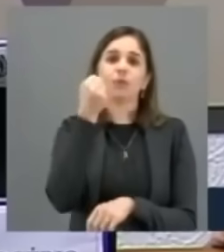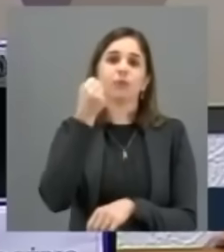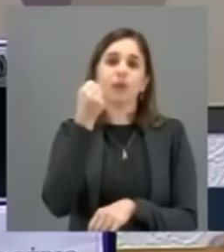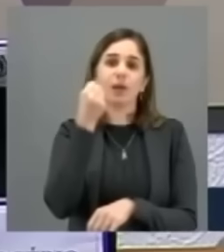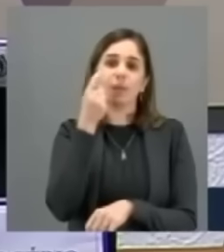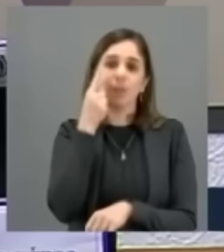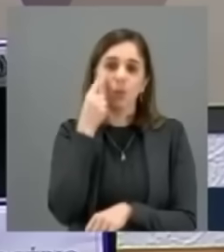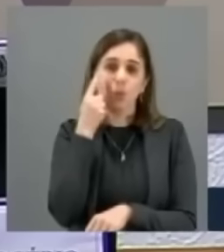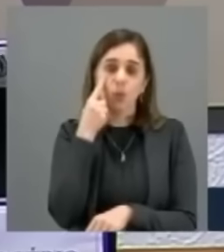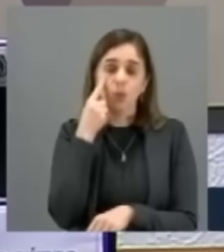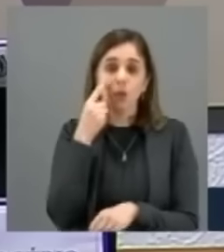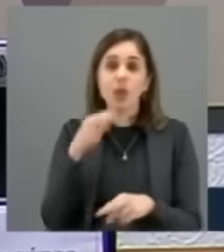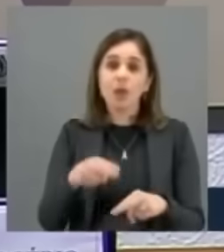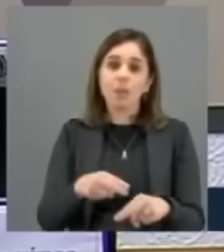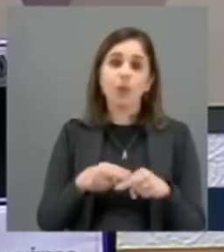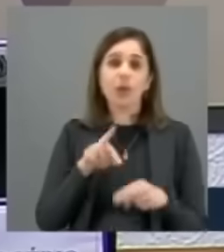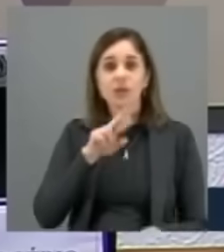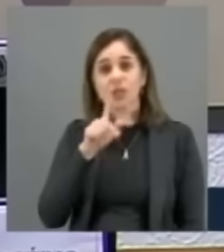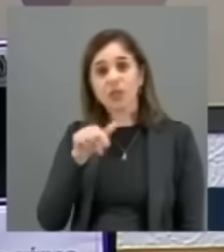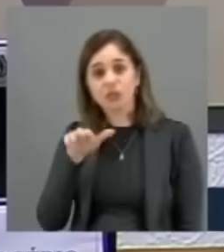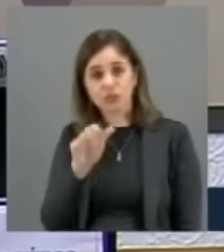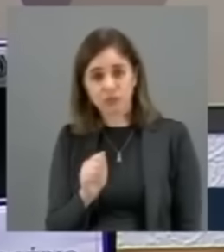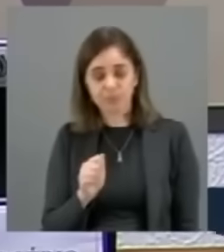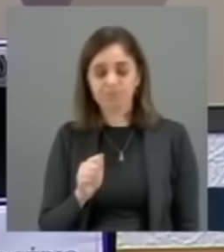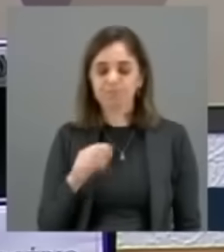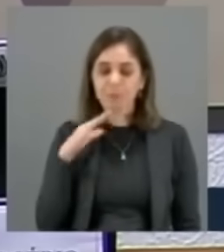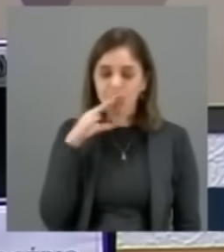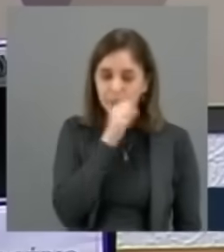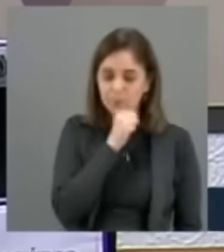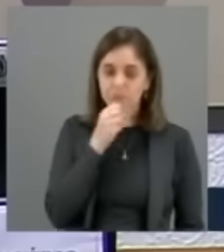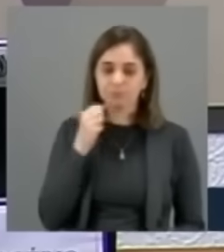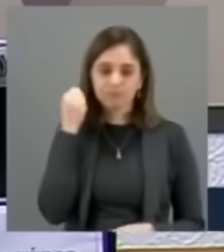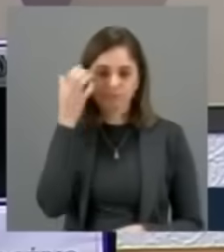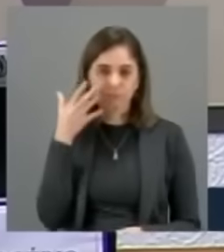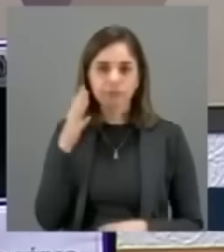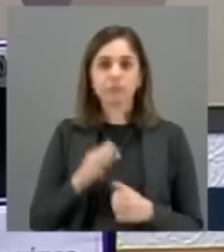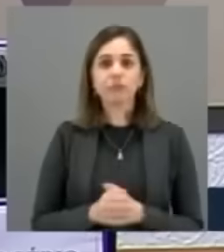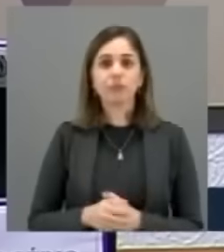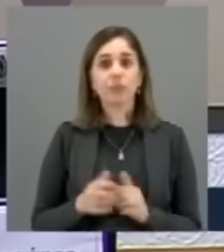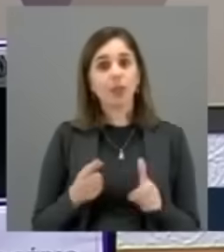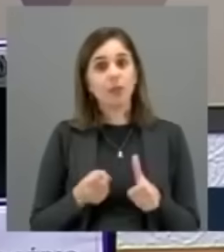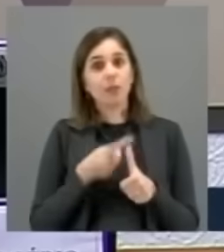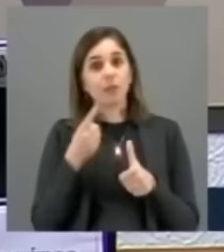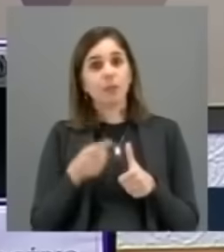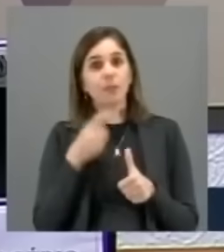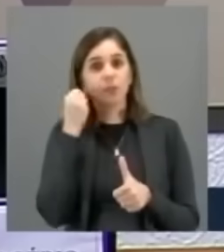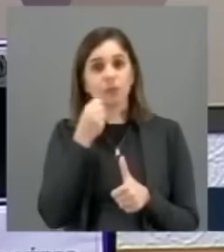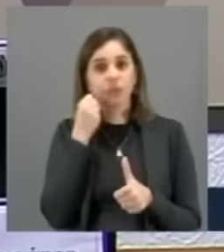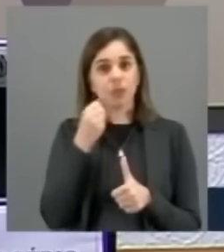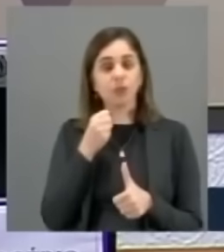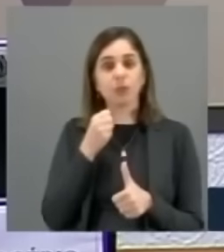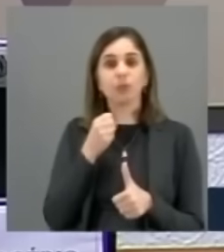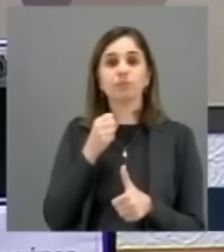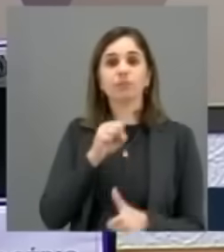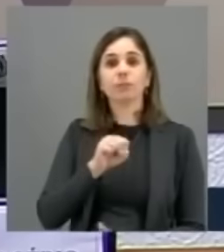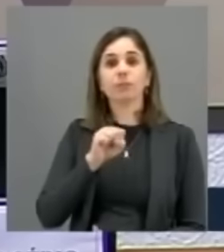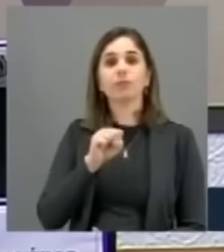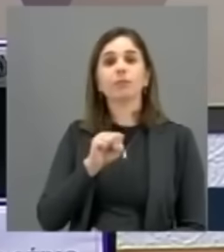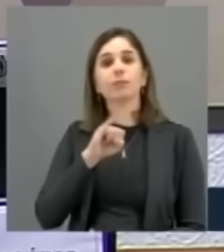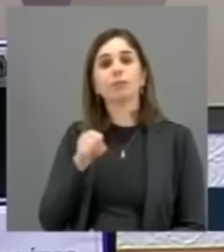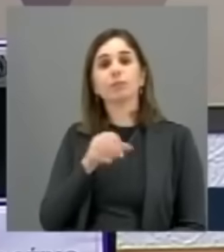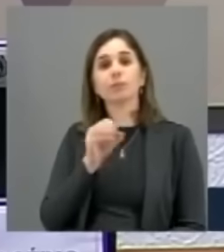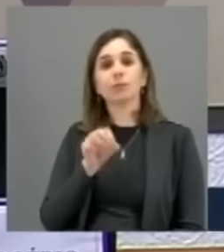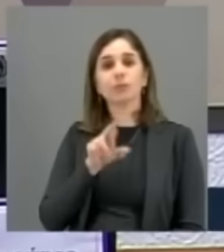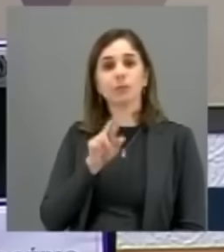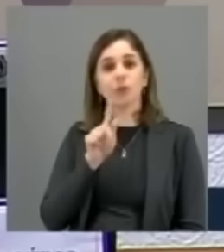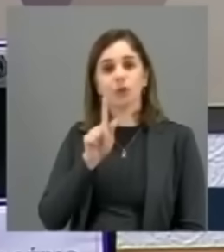retina. Eu vou ser breve. Primeiro, senador Jorge Seif, quero dizer publicamente que eu estou a seu lado para o